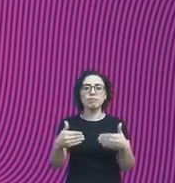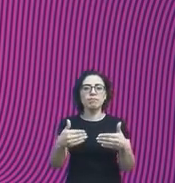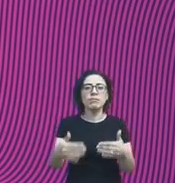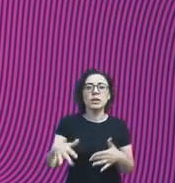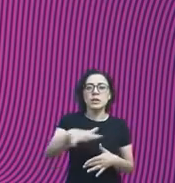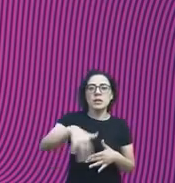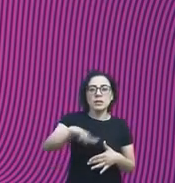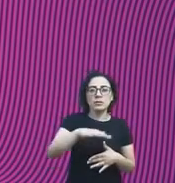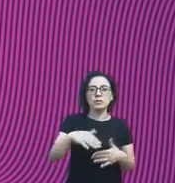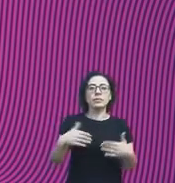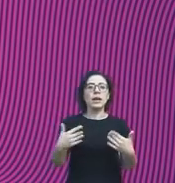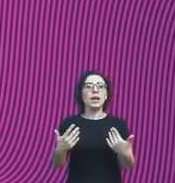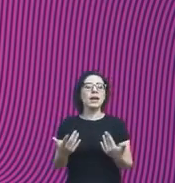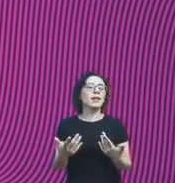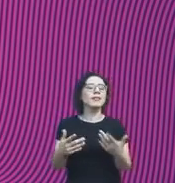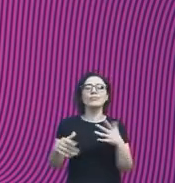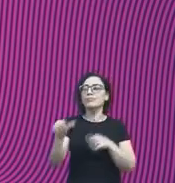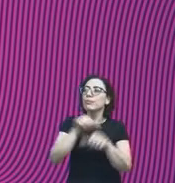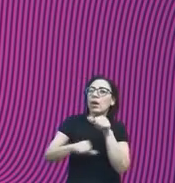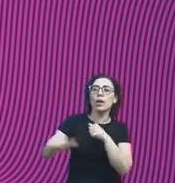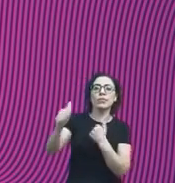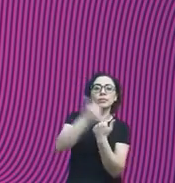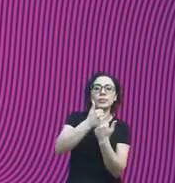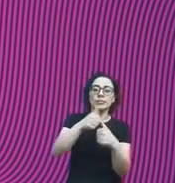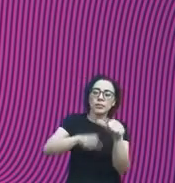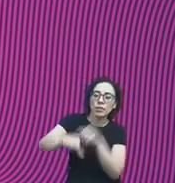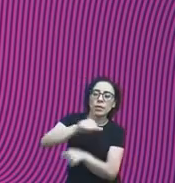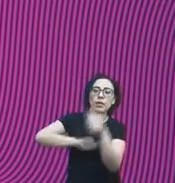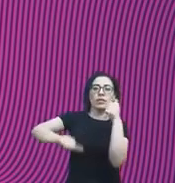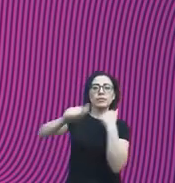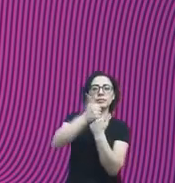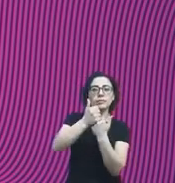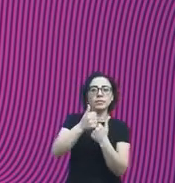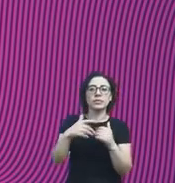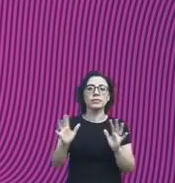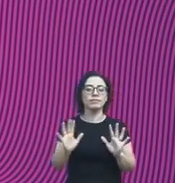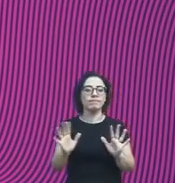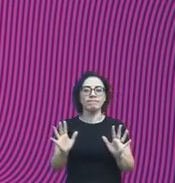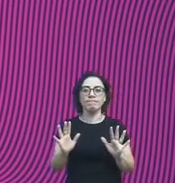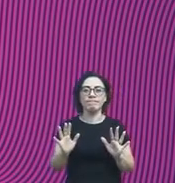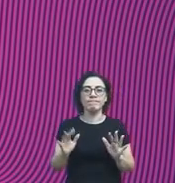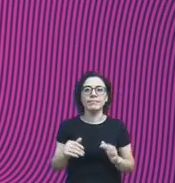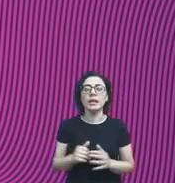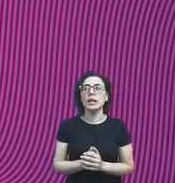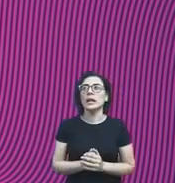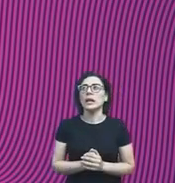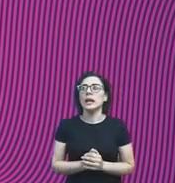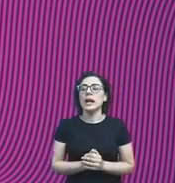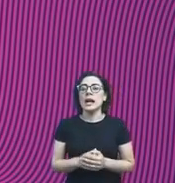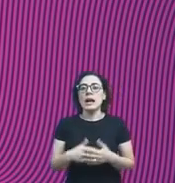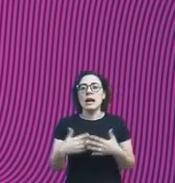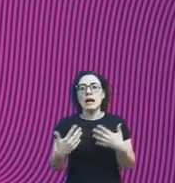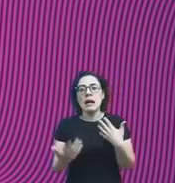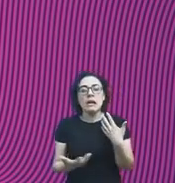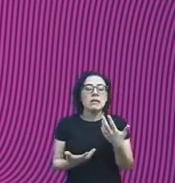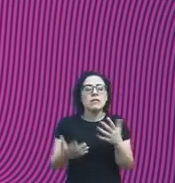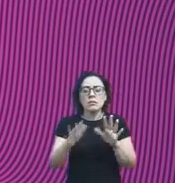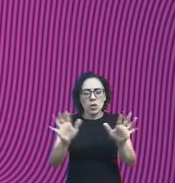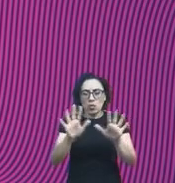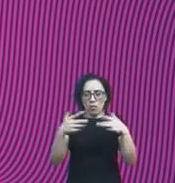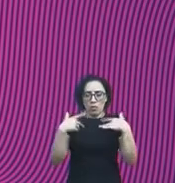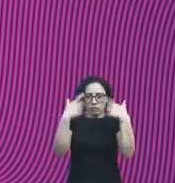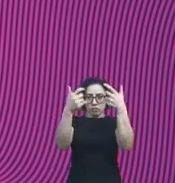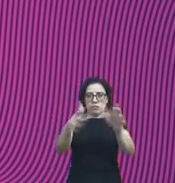em 18 anos, já não há mais parede suficiente. Imagine se vai haver, se está faltando lugar na parede, imagine se vai